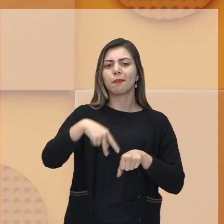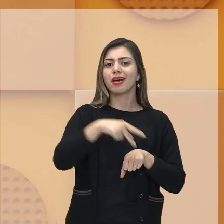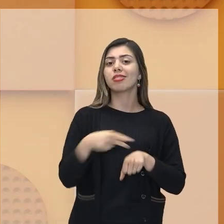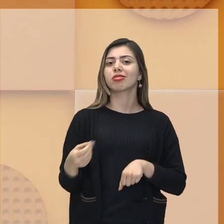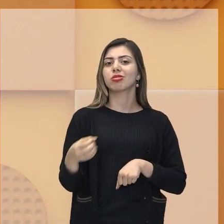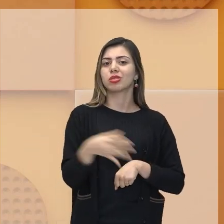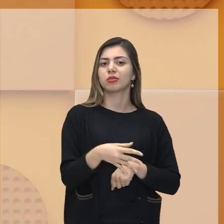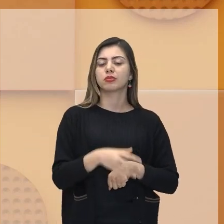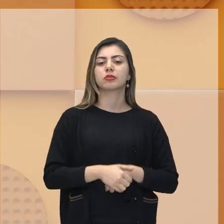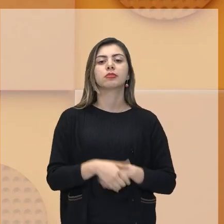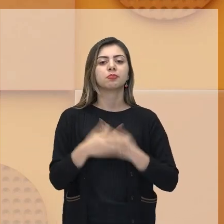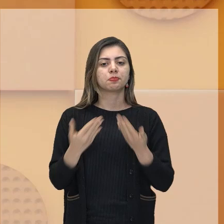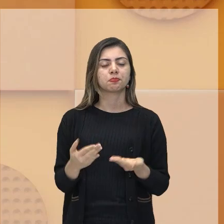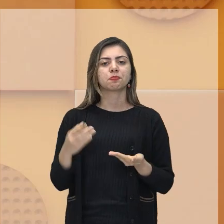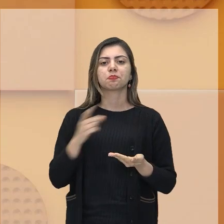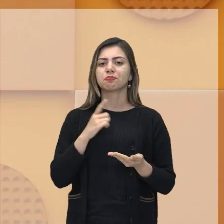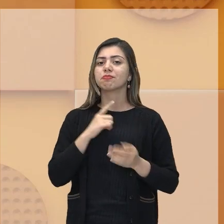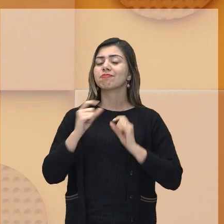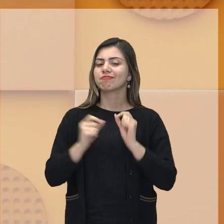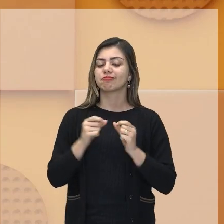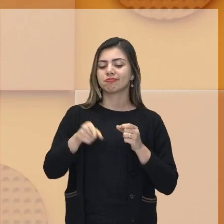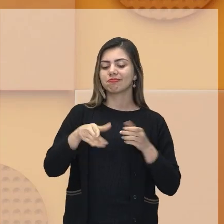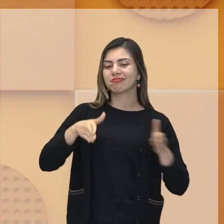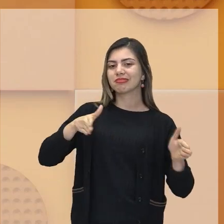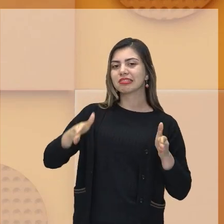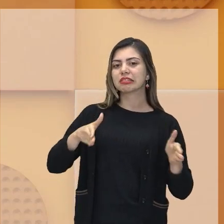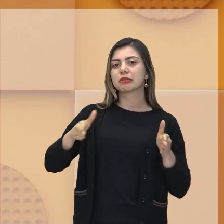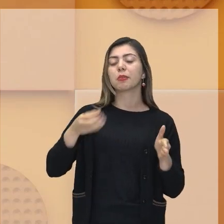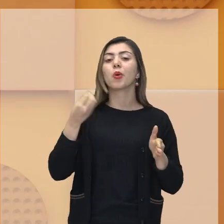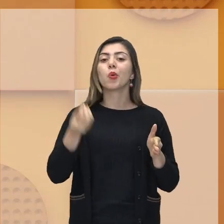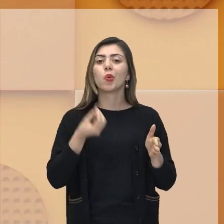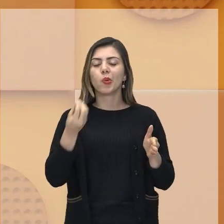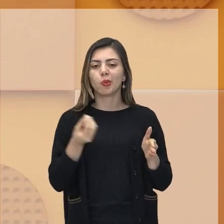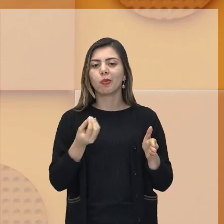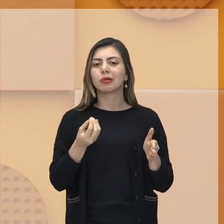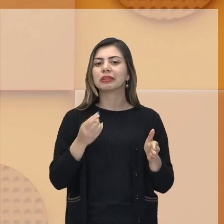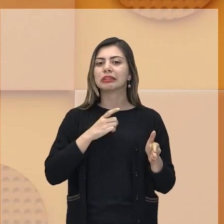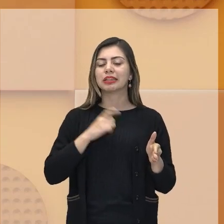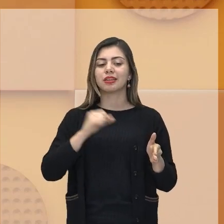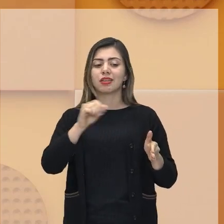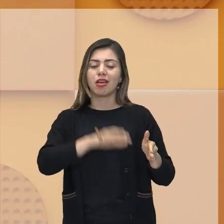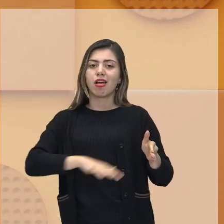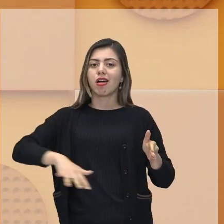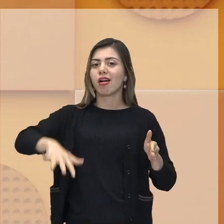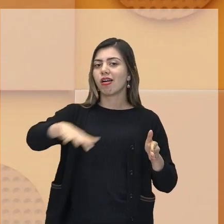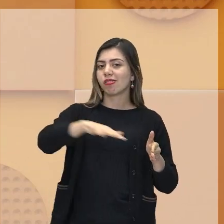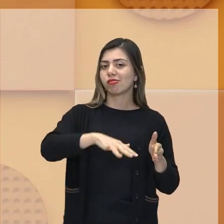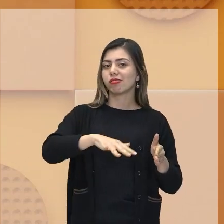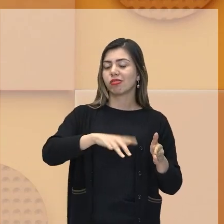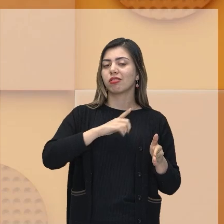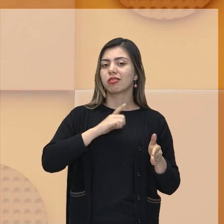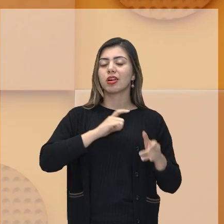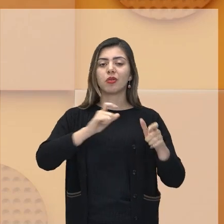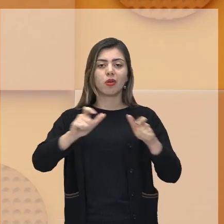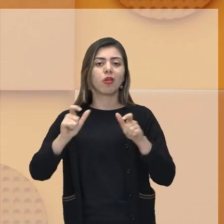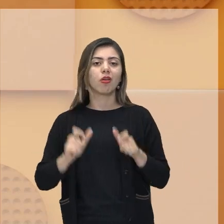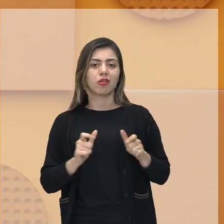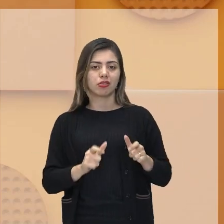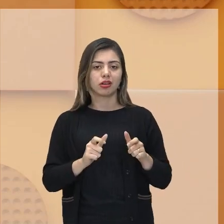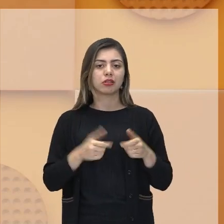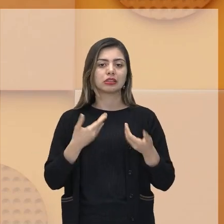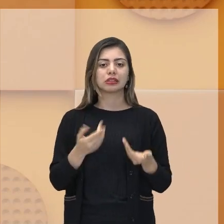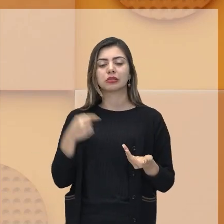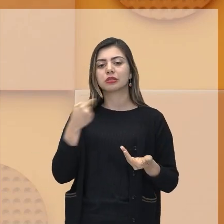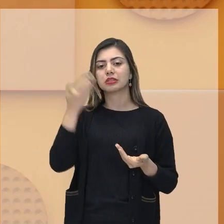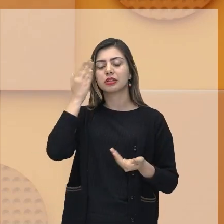formação, ela enfrentou naquele momento foi justamente a questão territorial, gente. Buscar a chamada